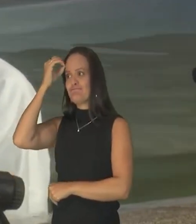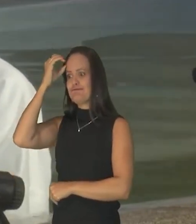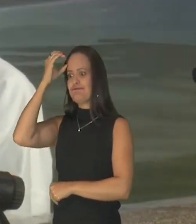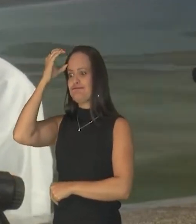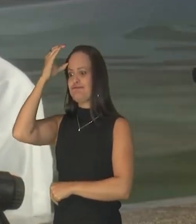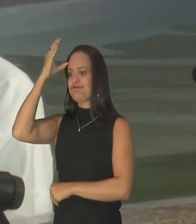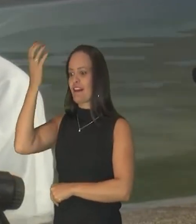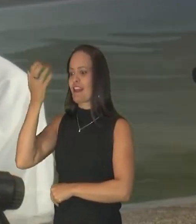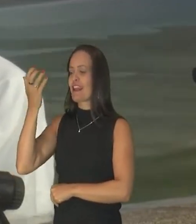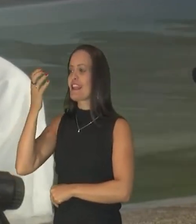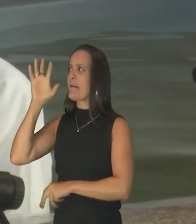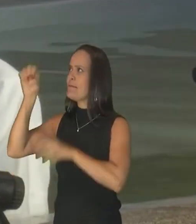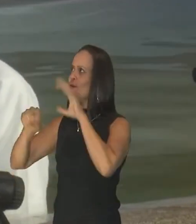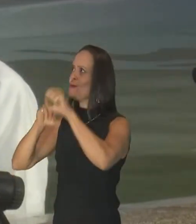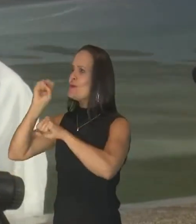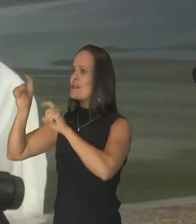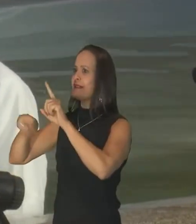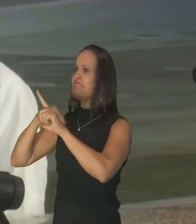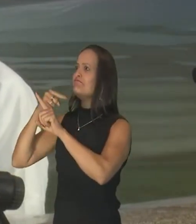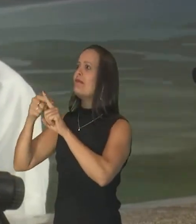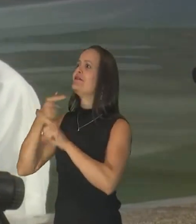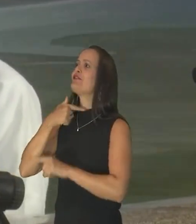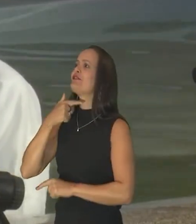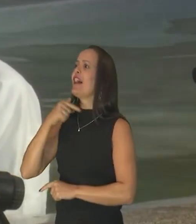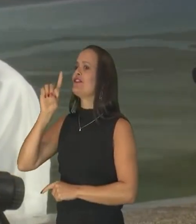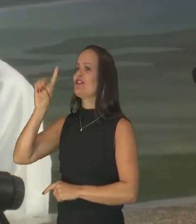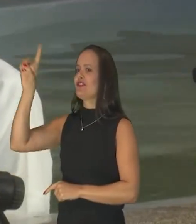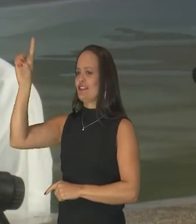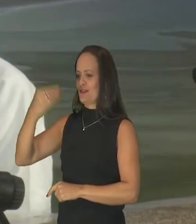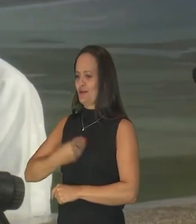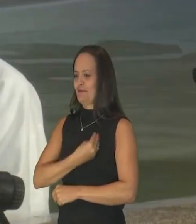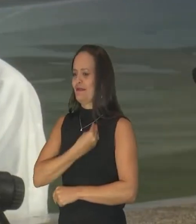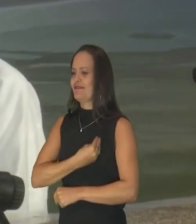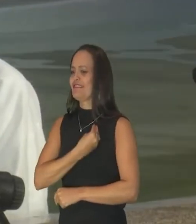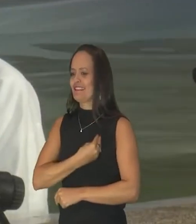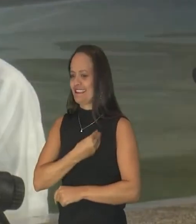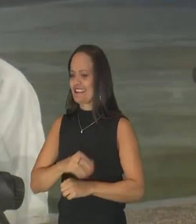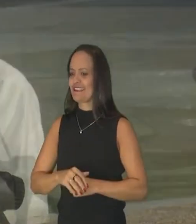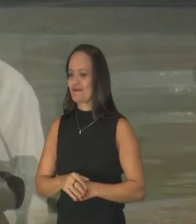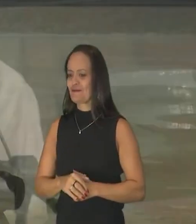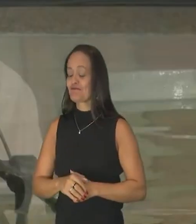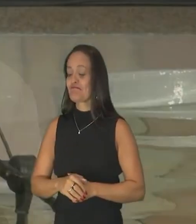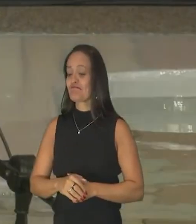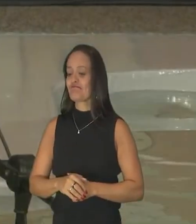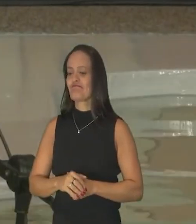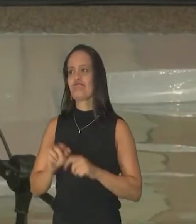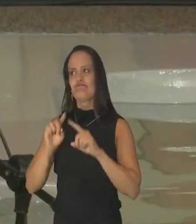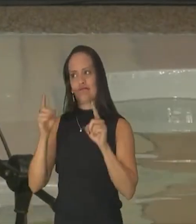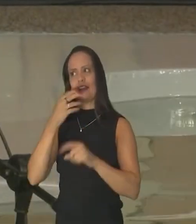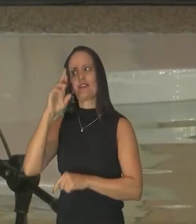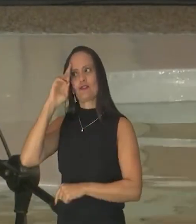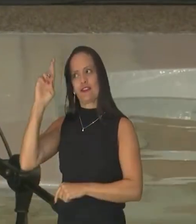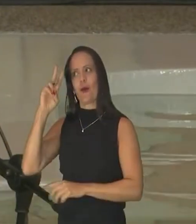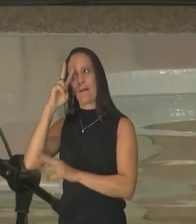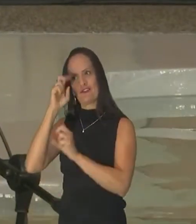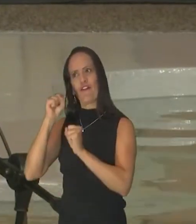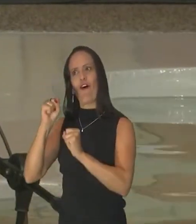saber, buscar a vontade de Deus para a sua vida. Mas o Senhor é mais forte que